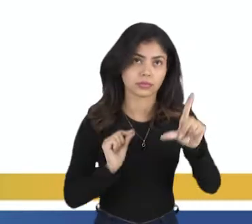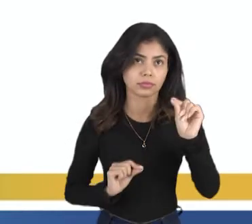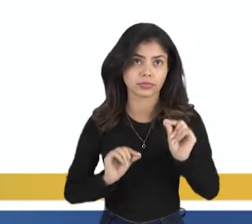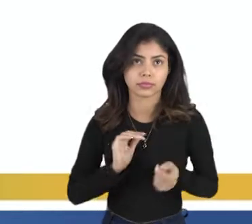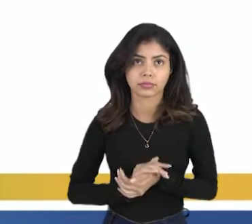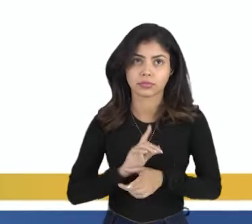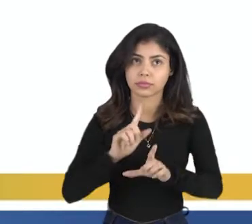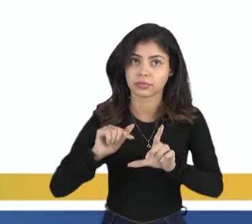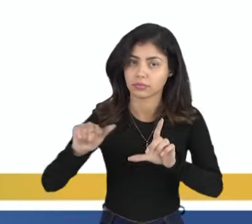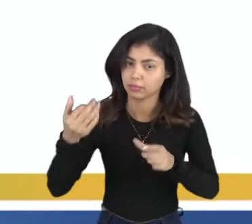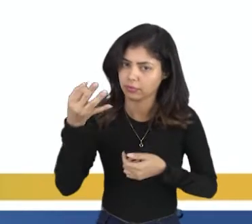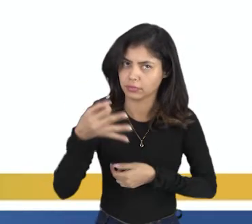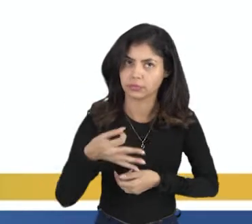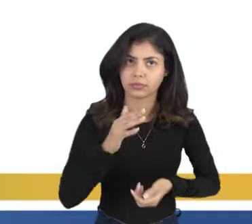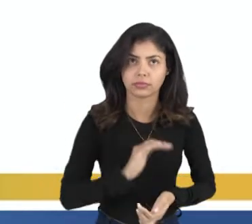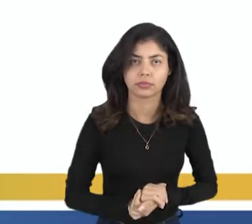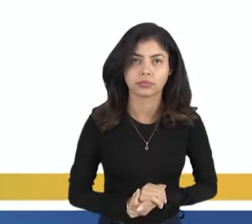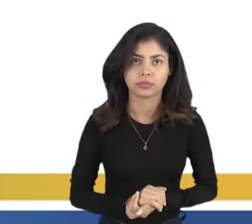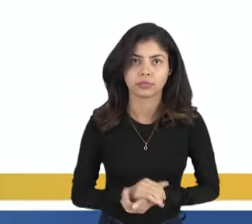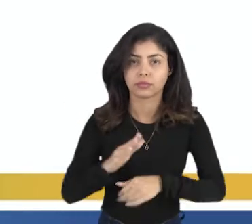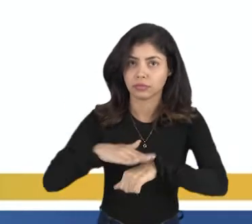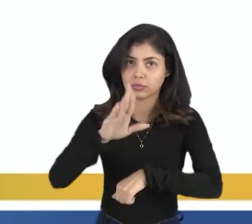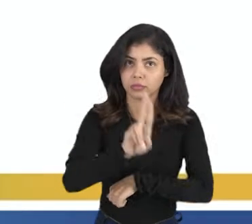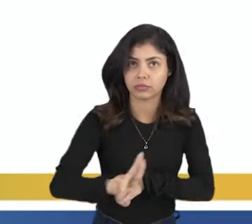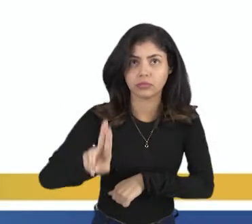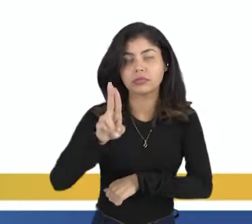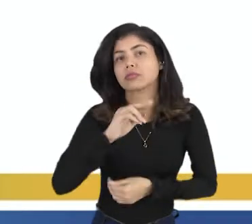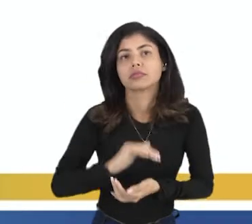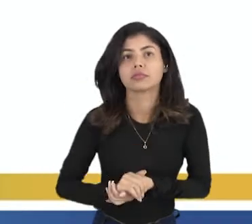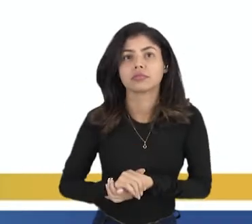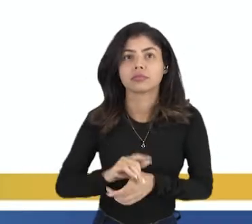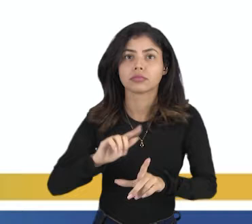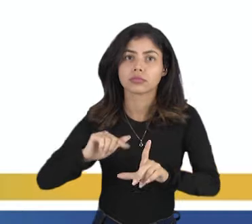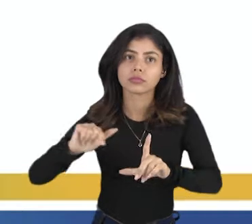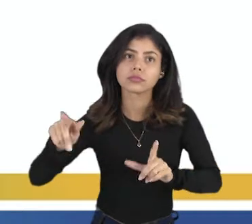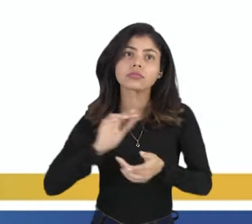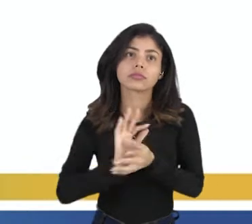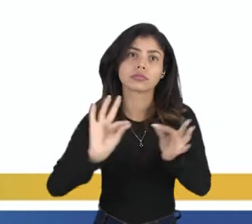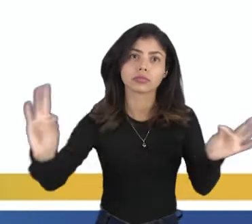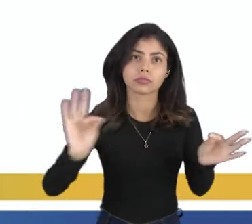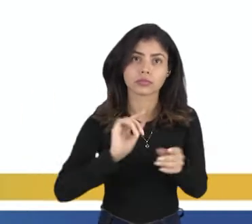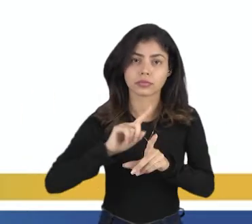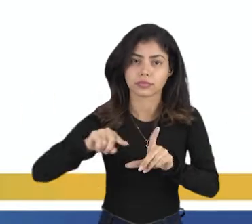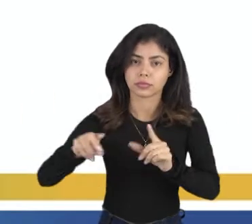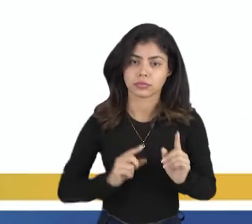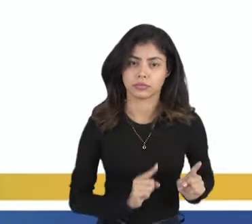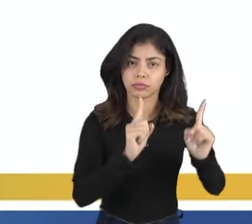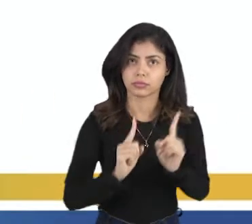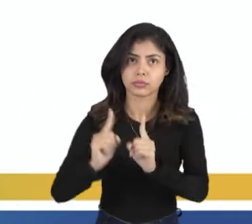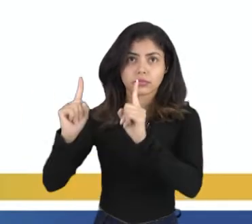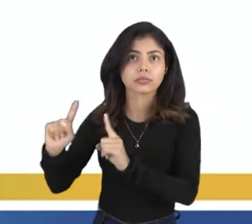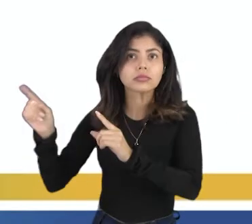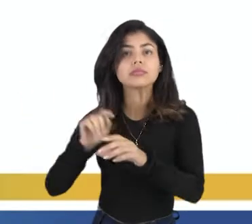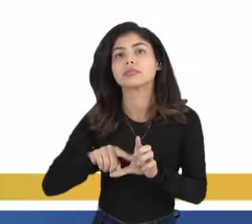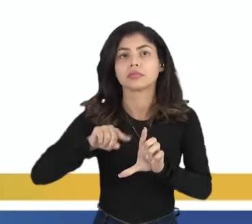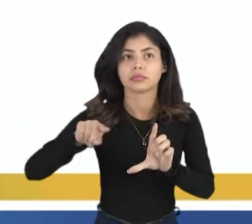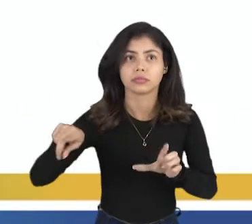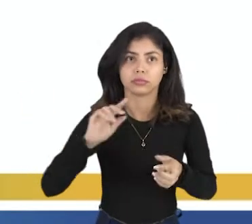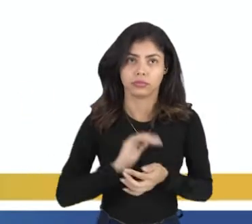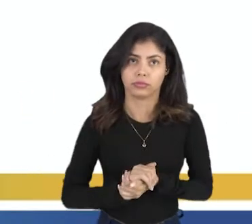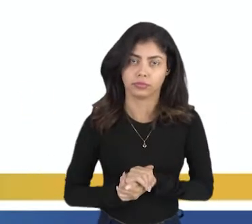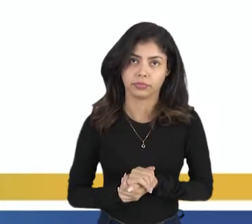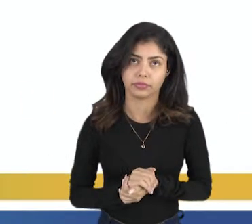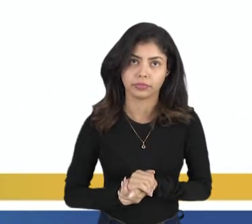precisamos escolher o gráfico correto. Os mais usuais são o gráfico em linha, gráficos de coluna, gráficos em barra